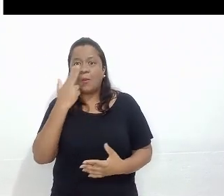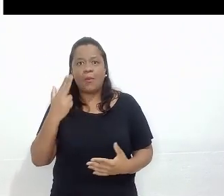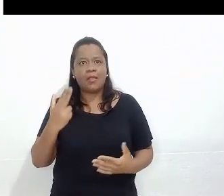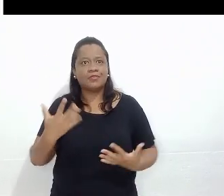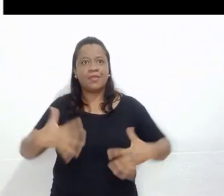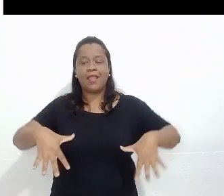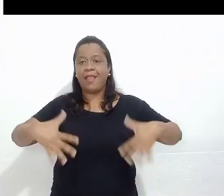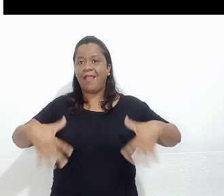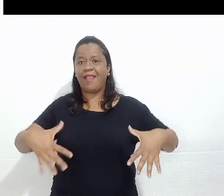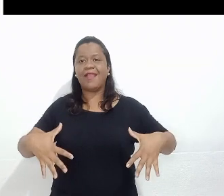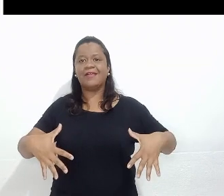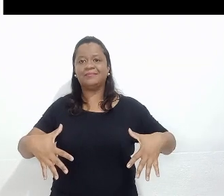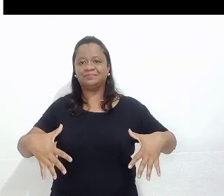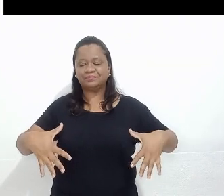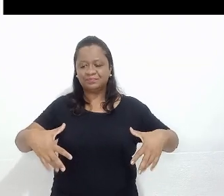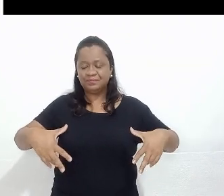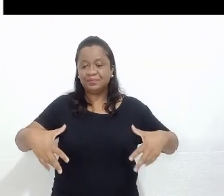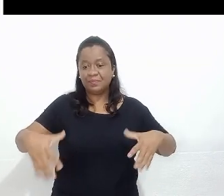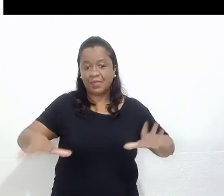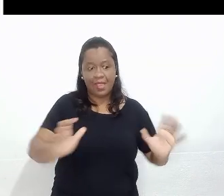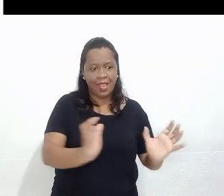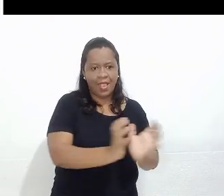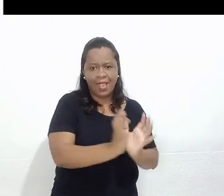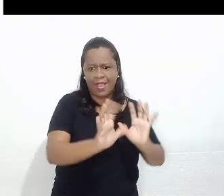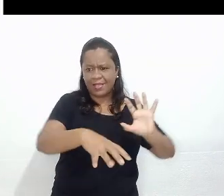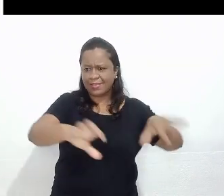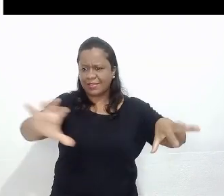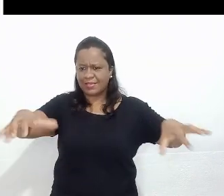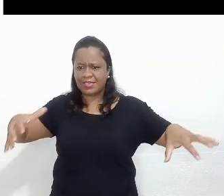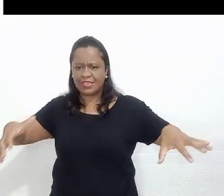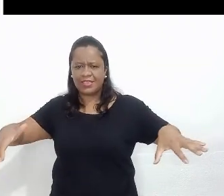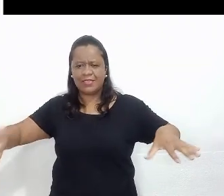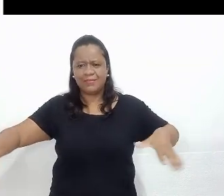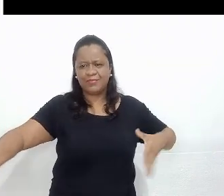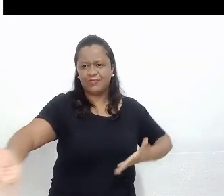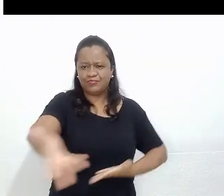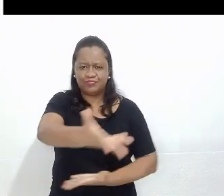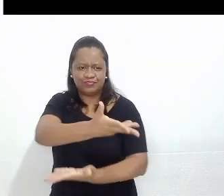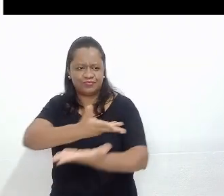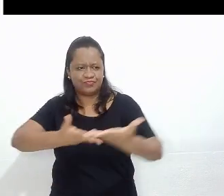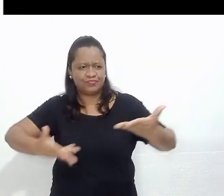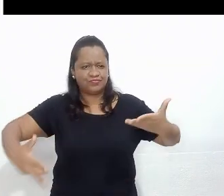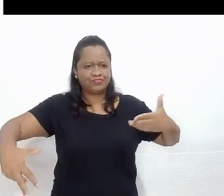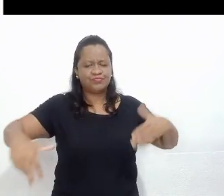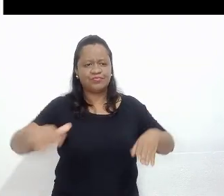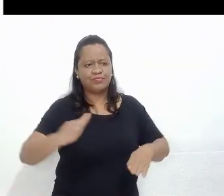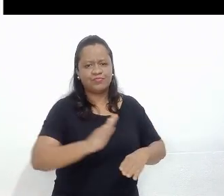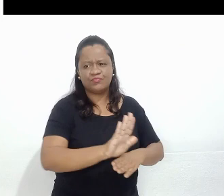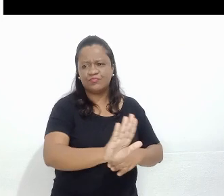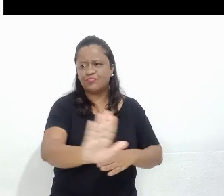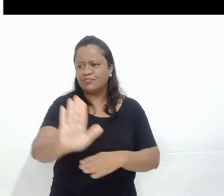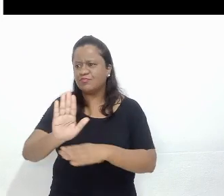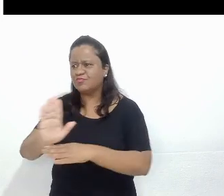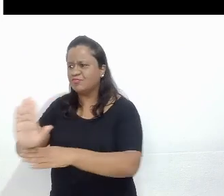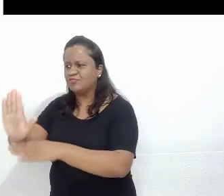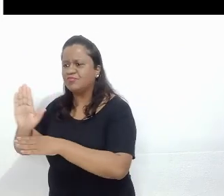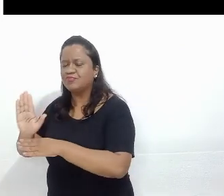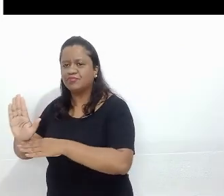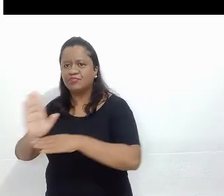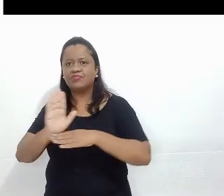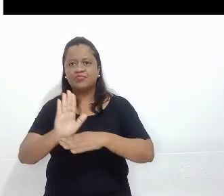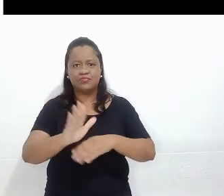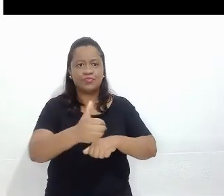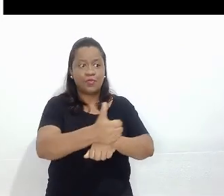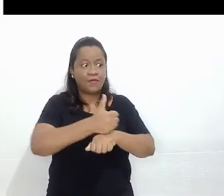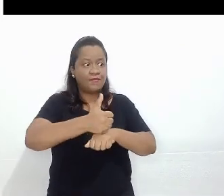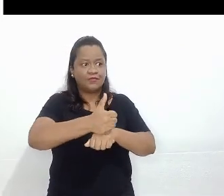esse balé da equipe, né? Como a equipe se integra, como um ajuda o outro, como a função de todo mundo é